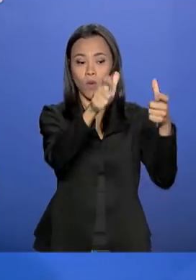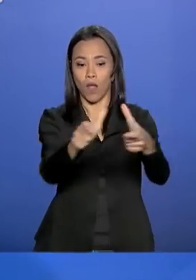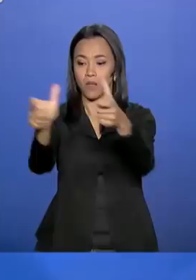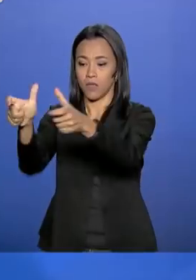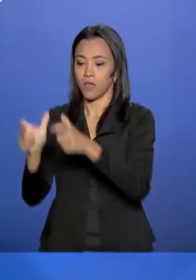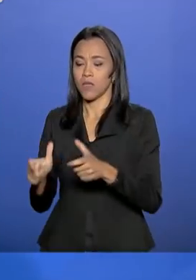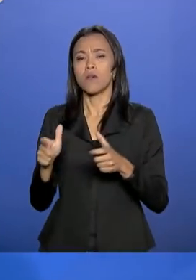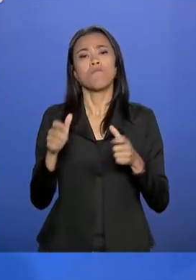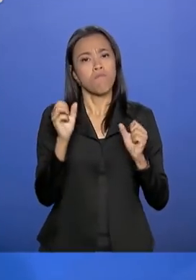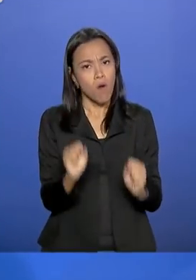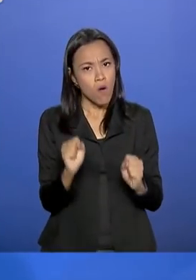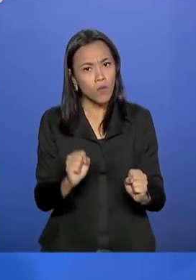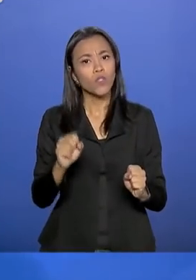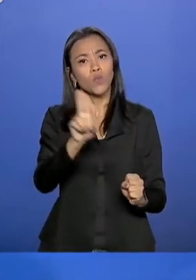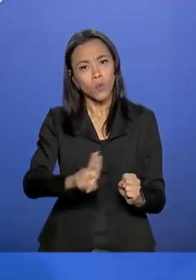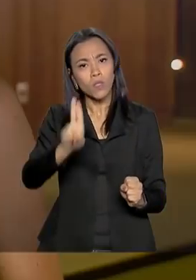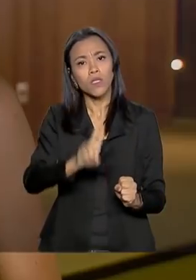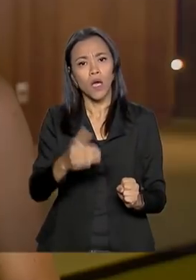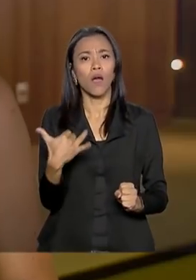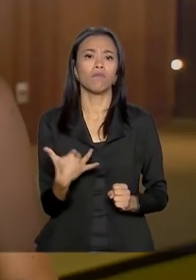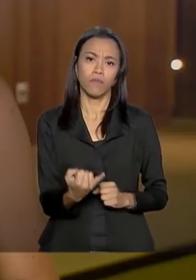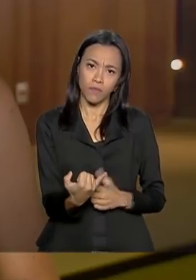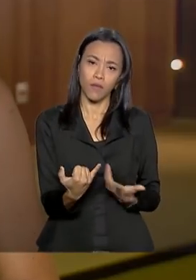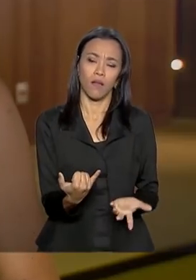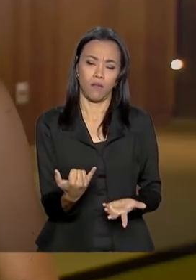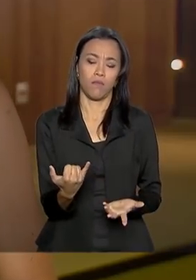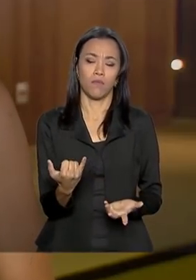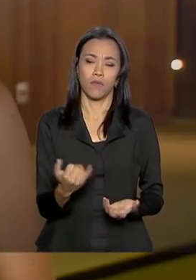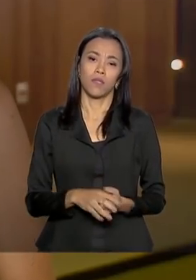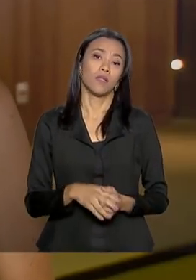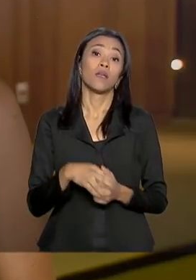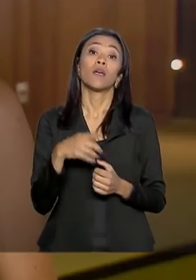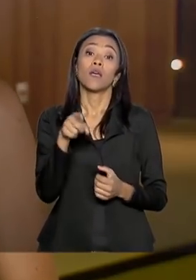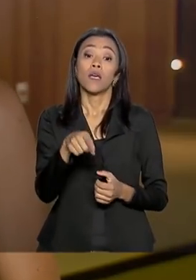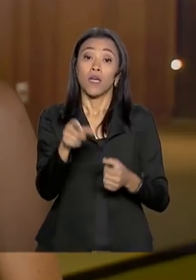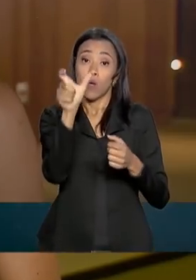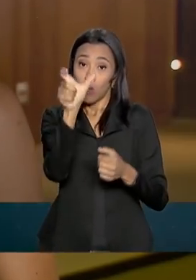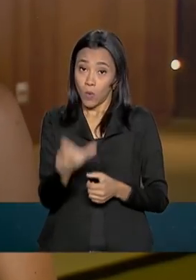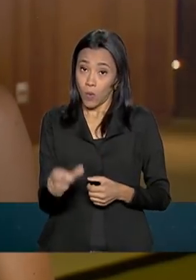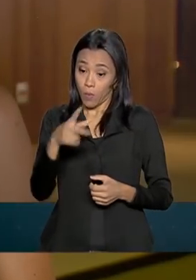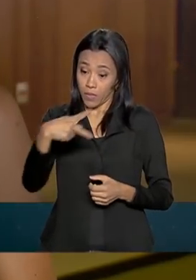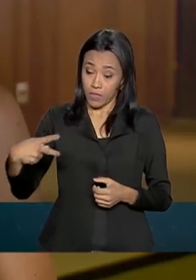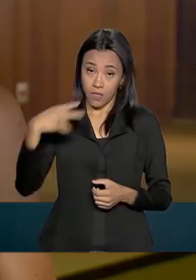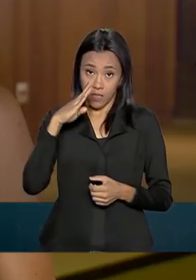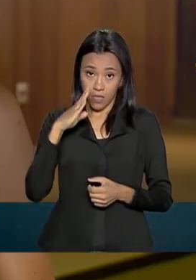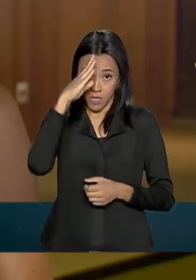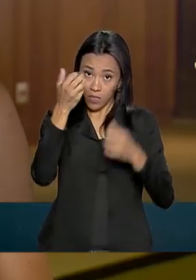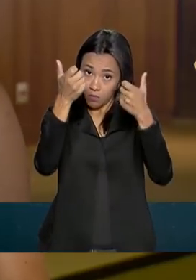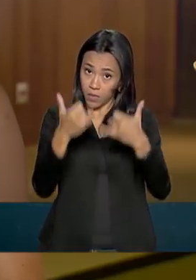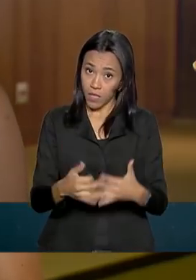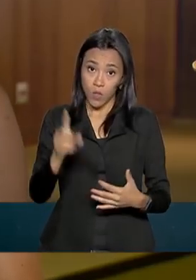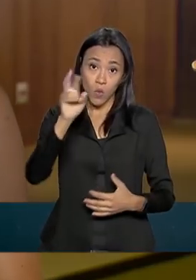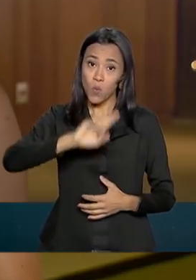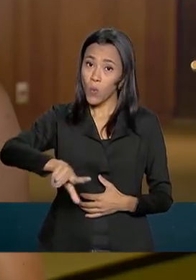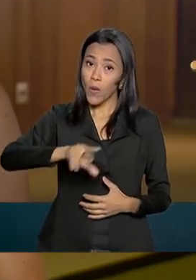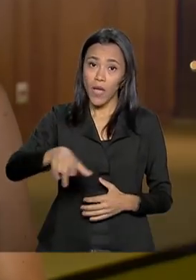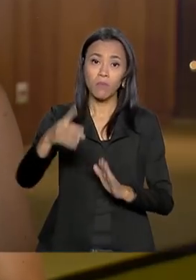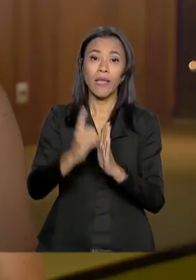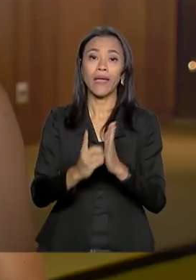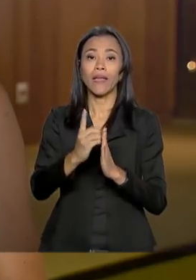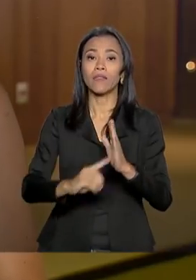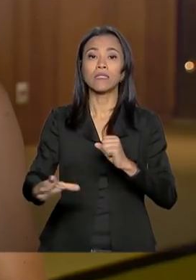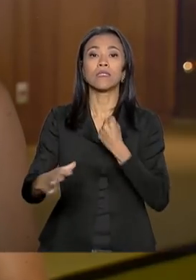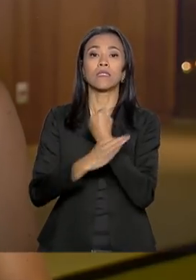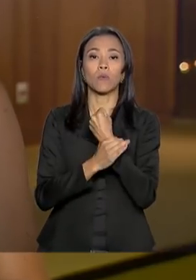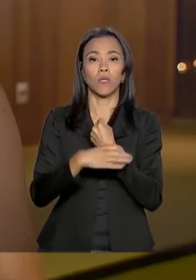porte de arma de fogo para o presidente o decreto não é um projeto de segurança pública e sim a possibilidade